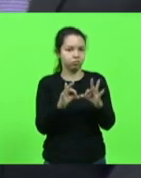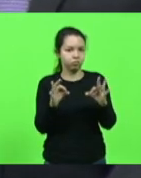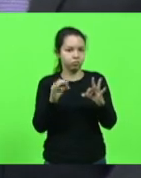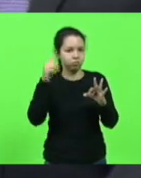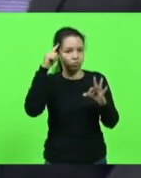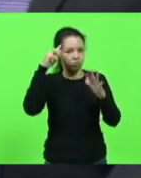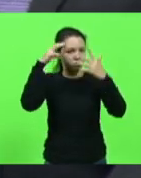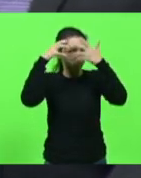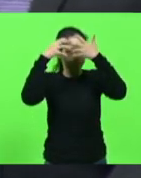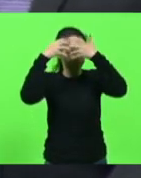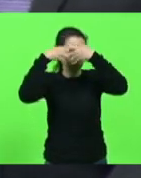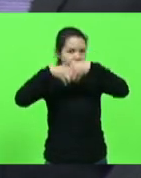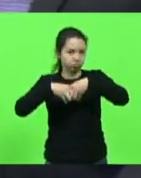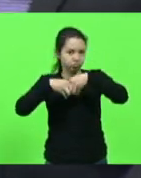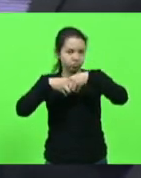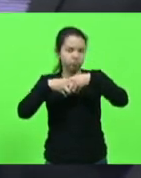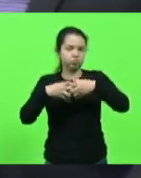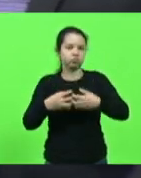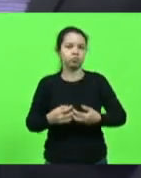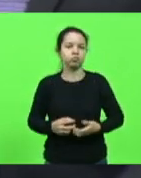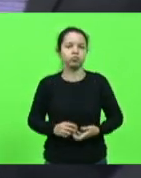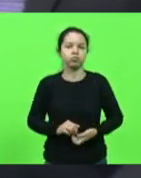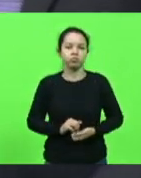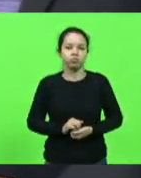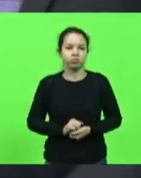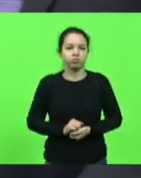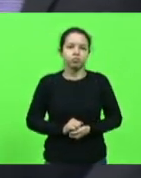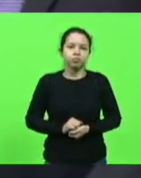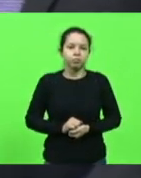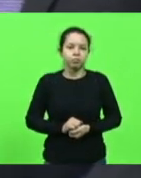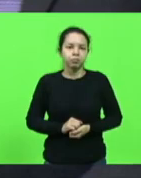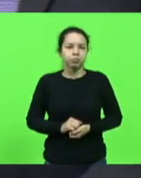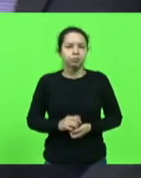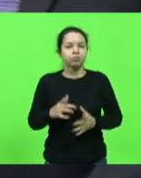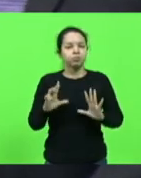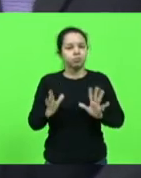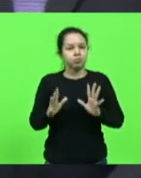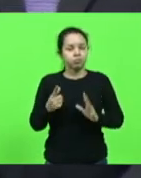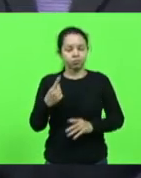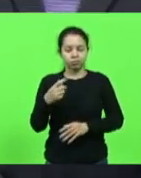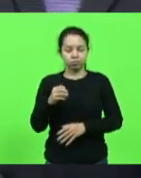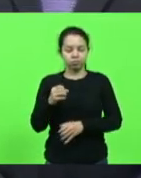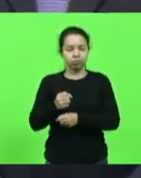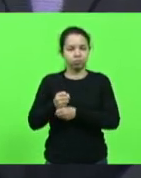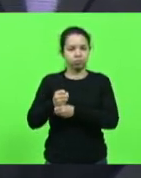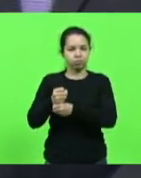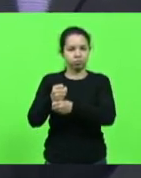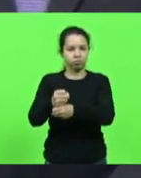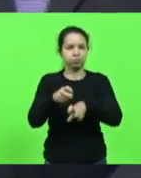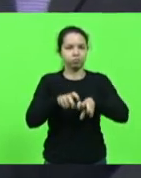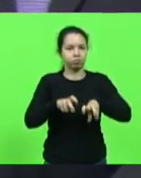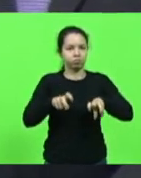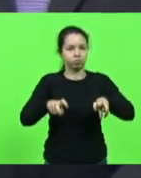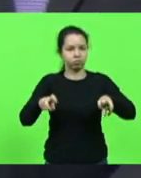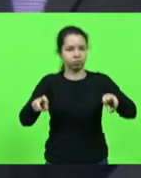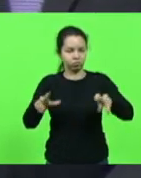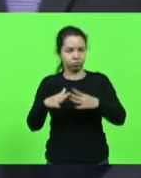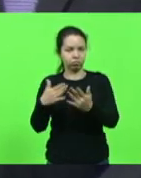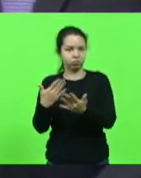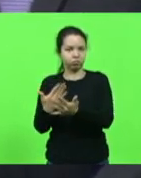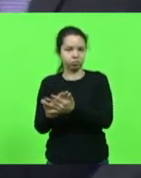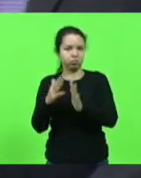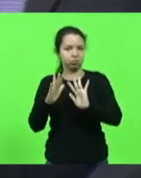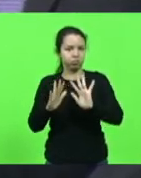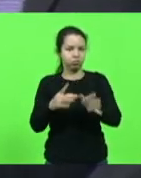Nas 40 cadeiras da ACL ao longo de 100 anos, tomaram assento 127 homens